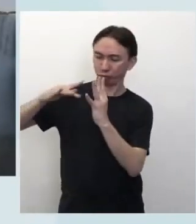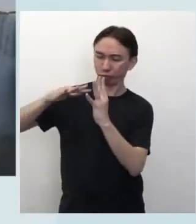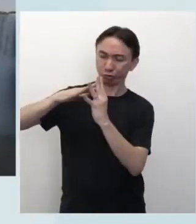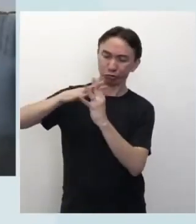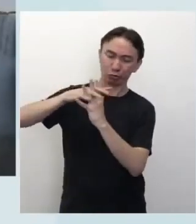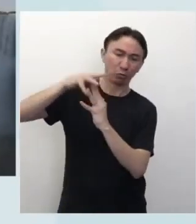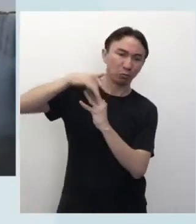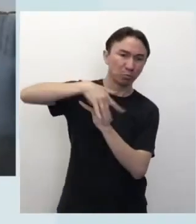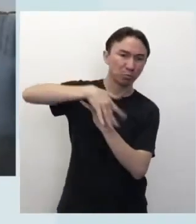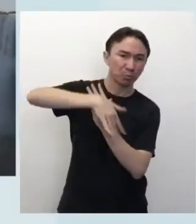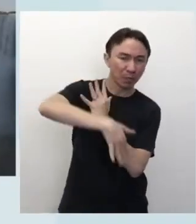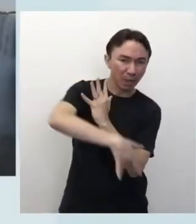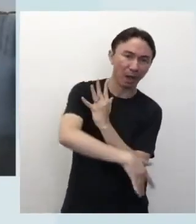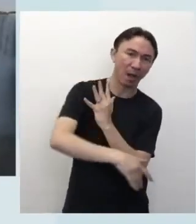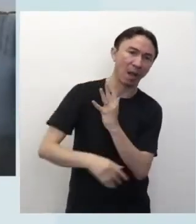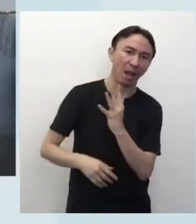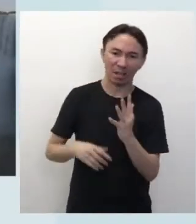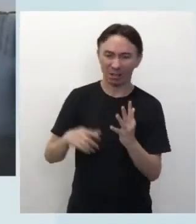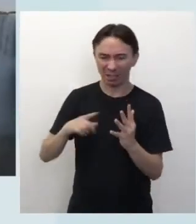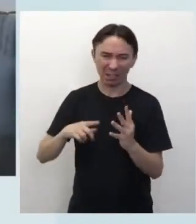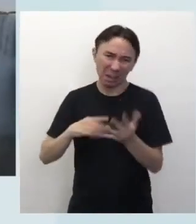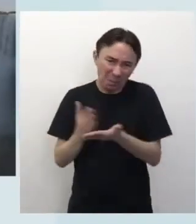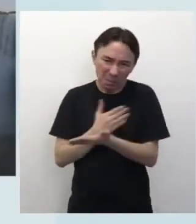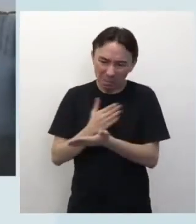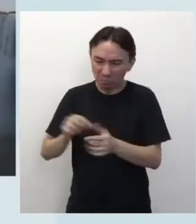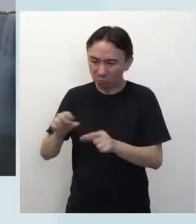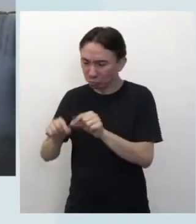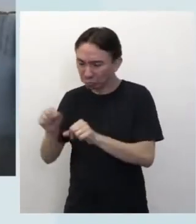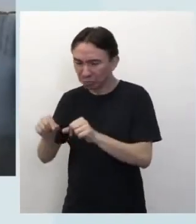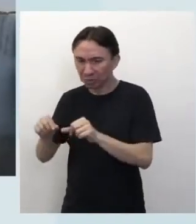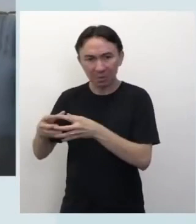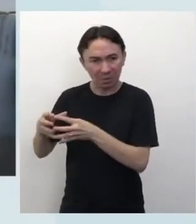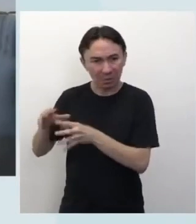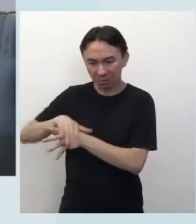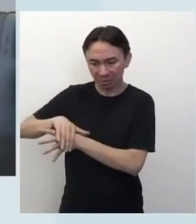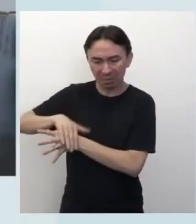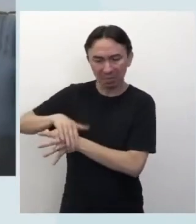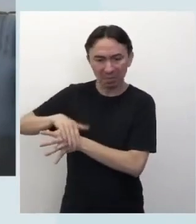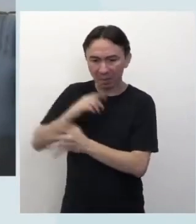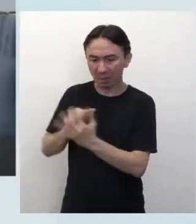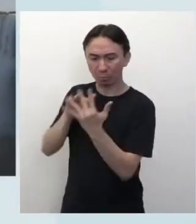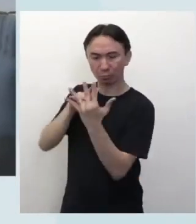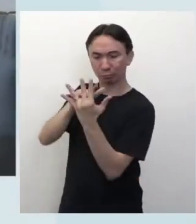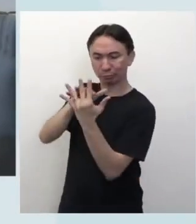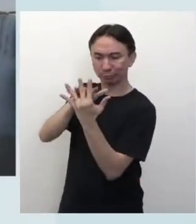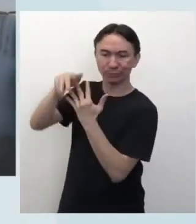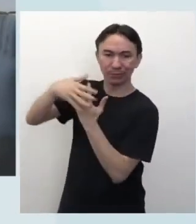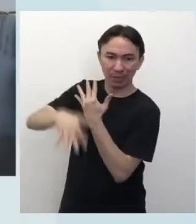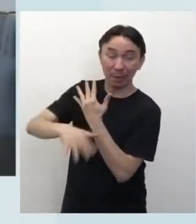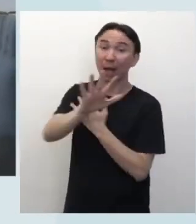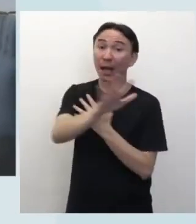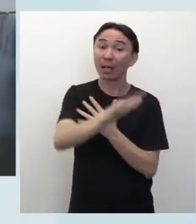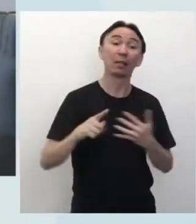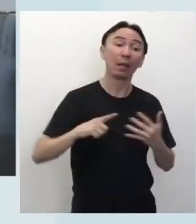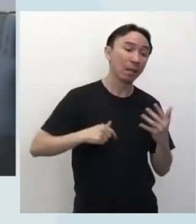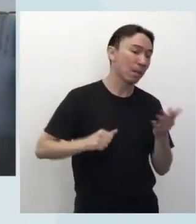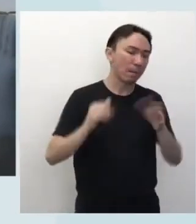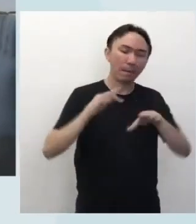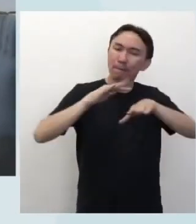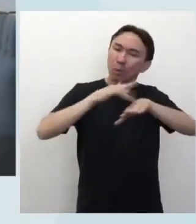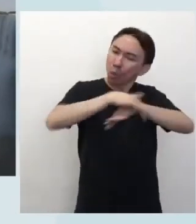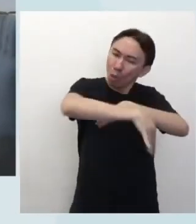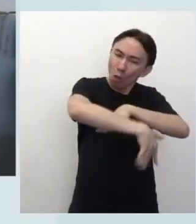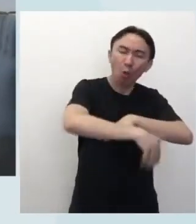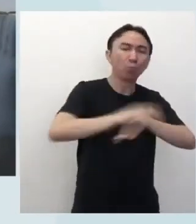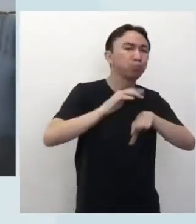3, 4 cascatas aí, mas, né, ainda continua com as suas cascatas naturais aí.